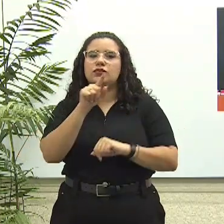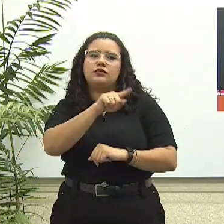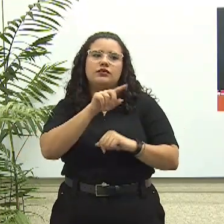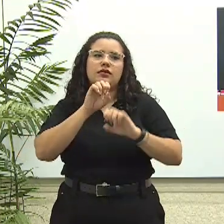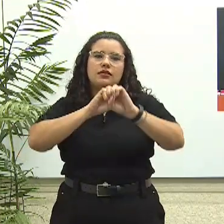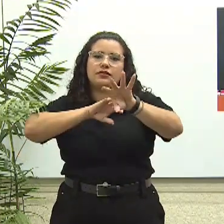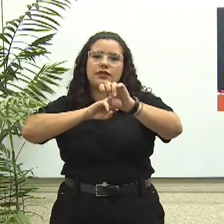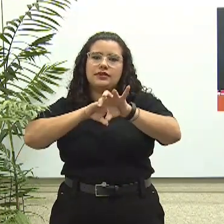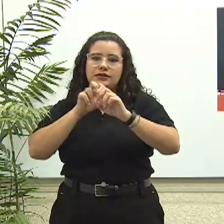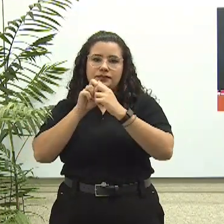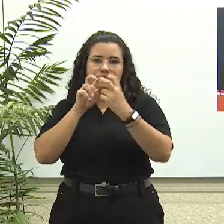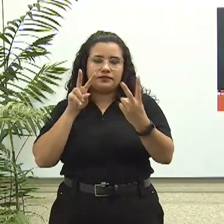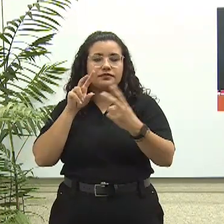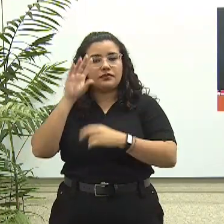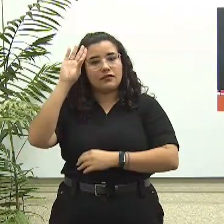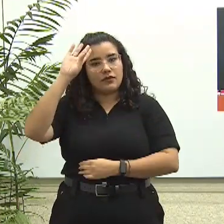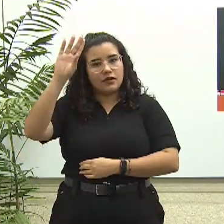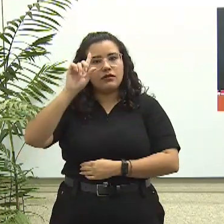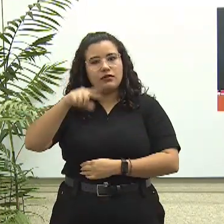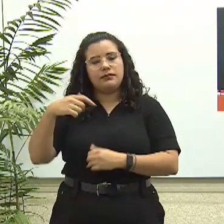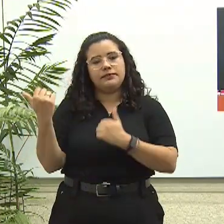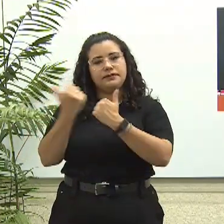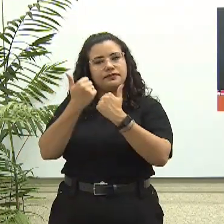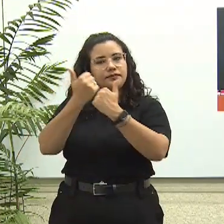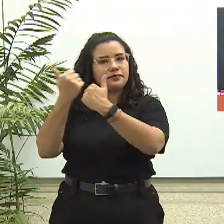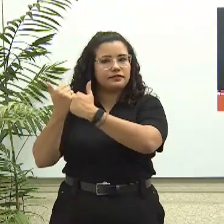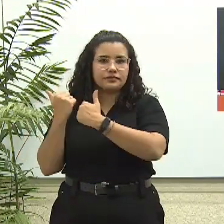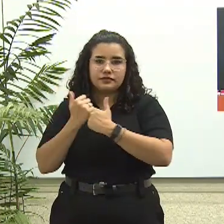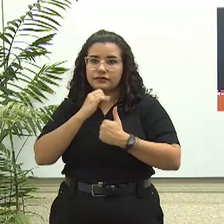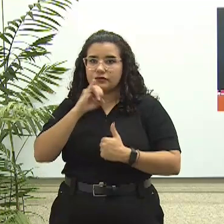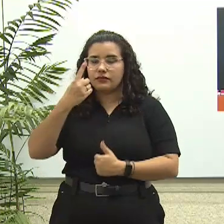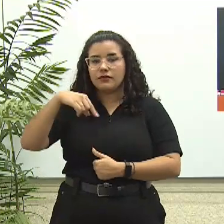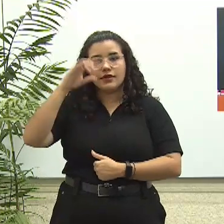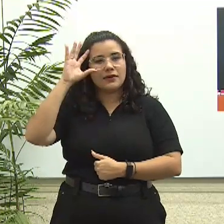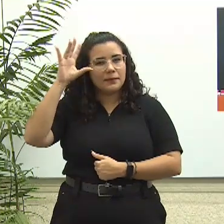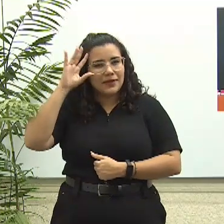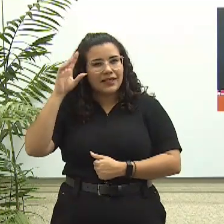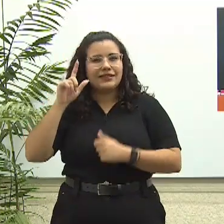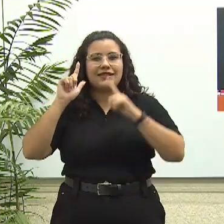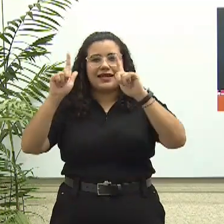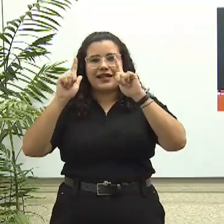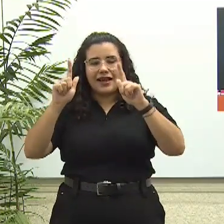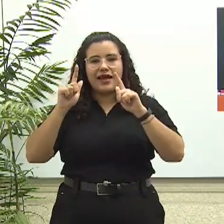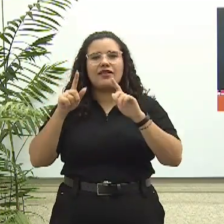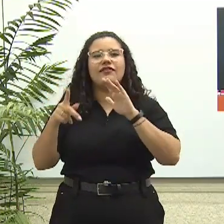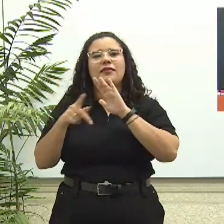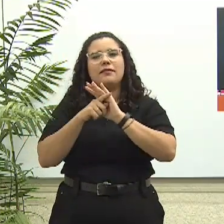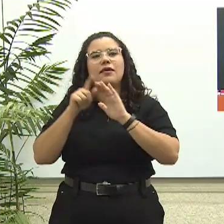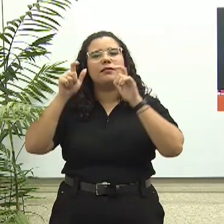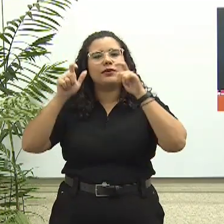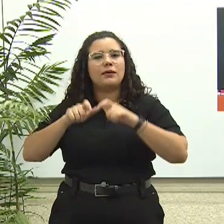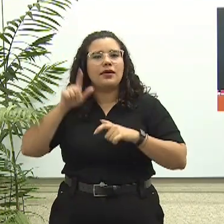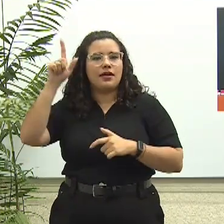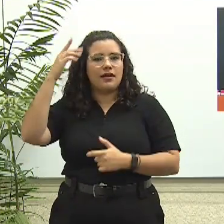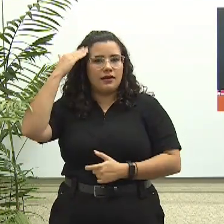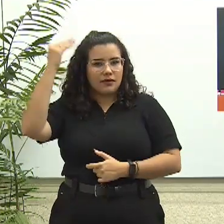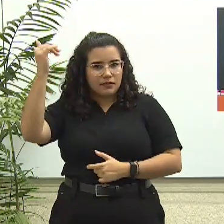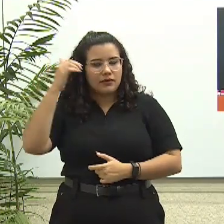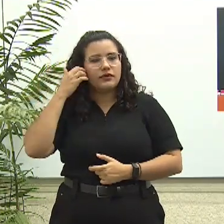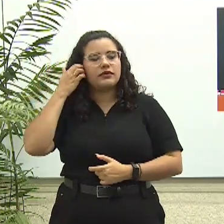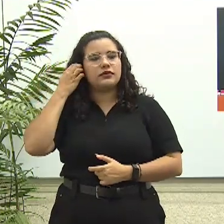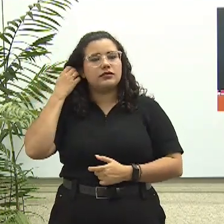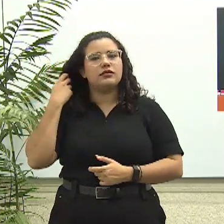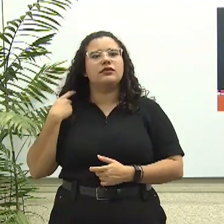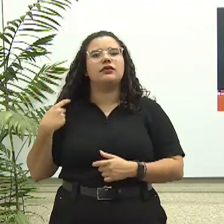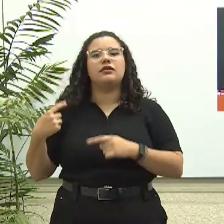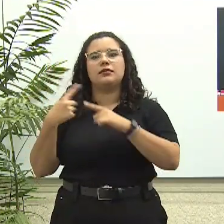ela uma parte significativa dela passa a ser substituída né se a gente pensar a greve dos dos atores lá em Hollywood acho que todo mundo viu Eh é é